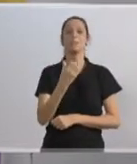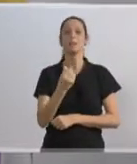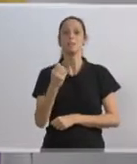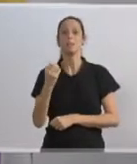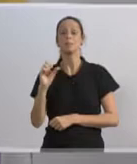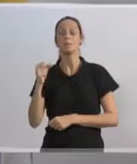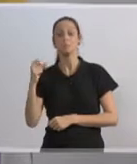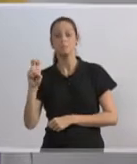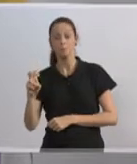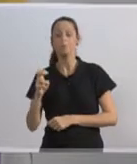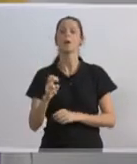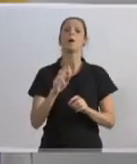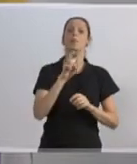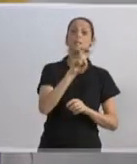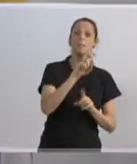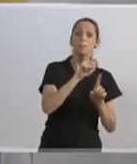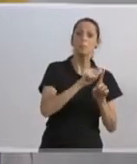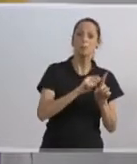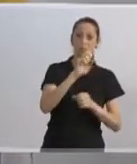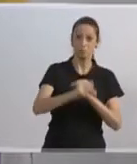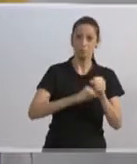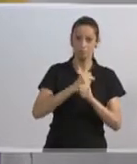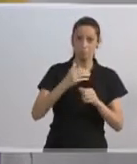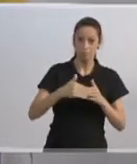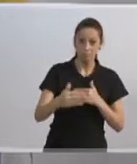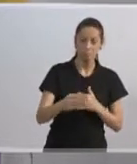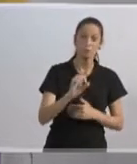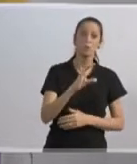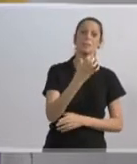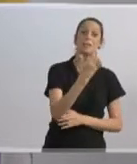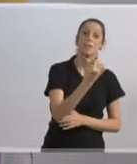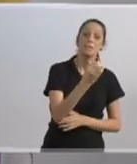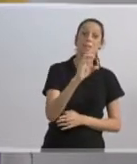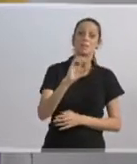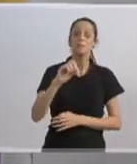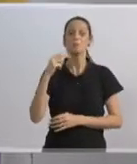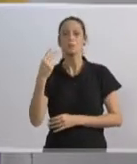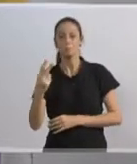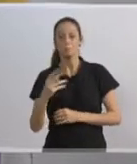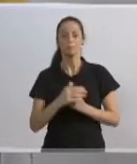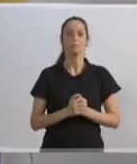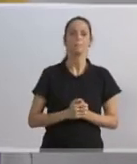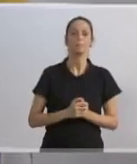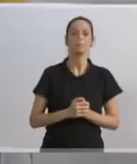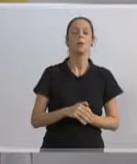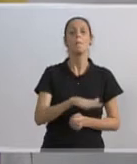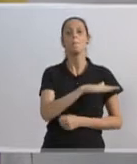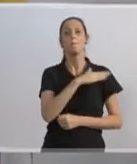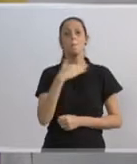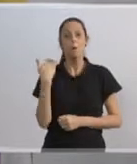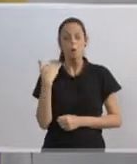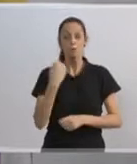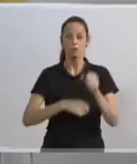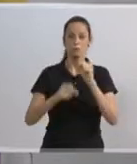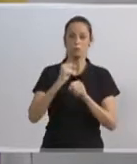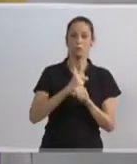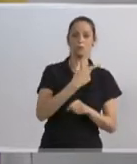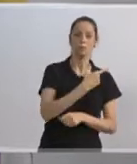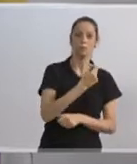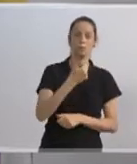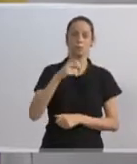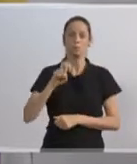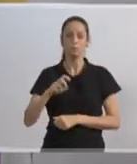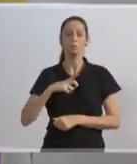primeiros 56 2017 602 mortes 2015 e nós tivemos